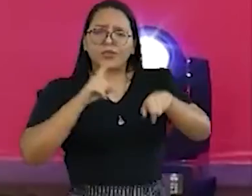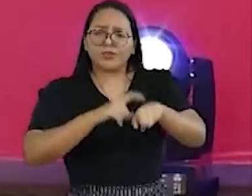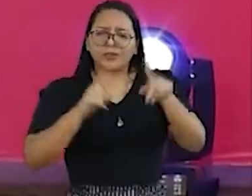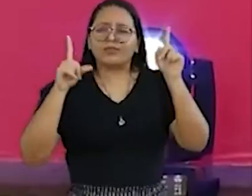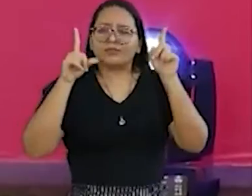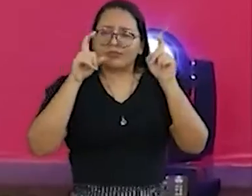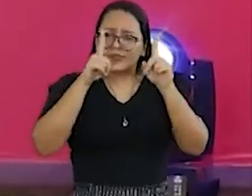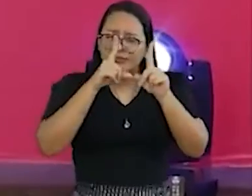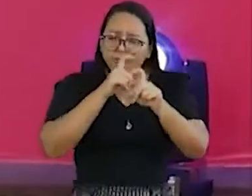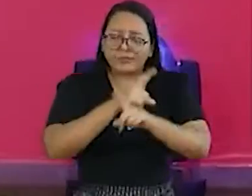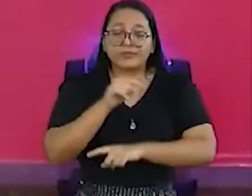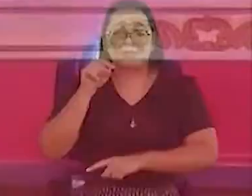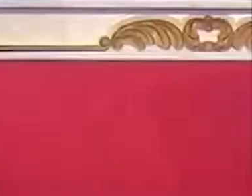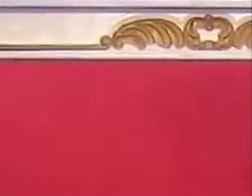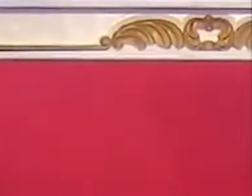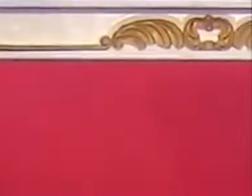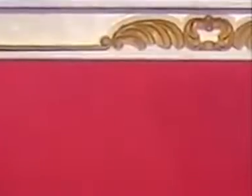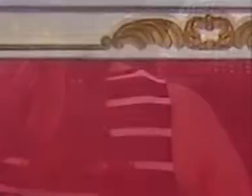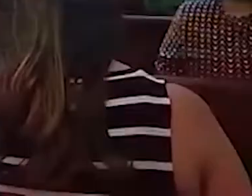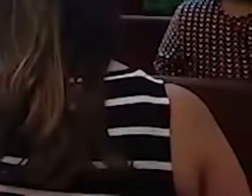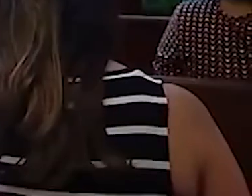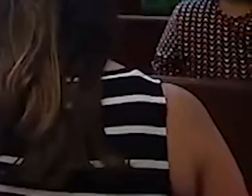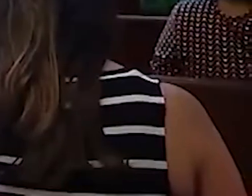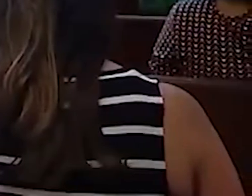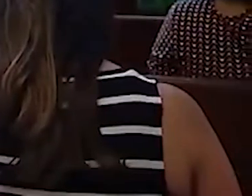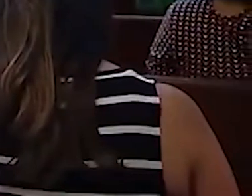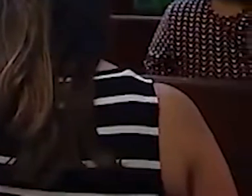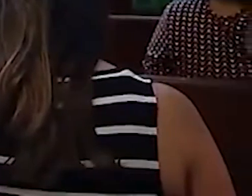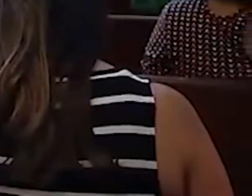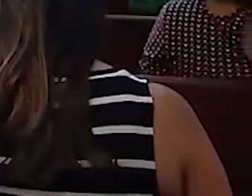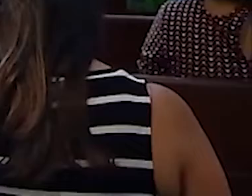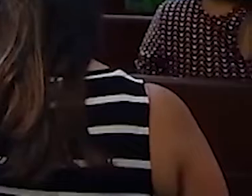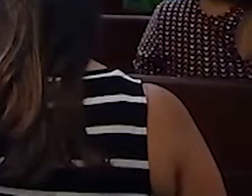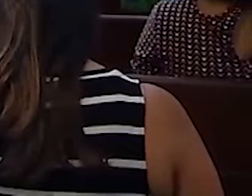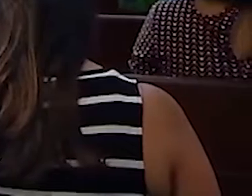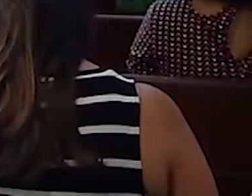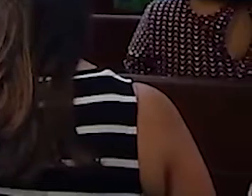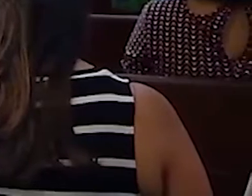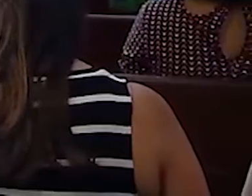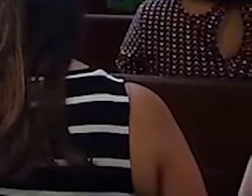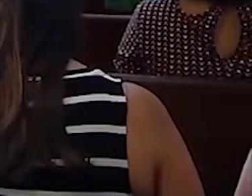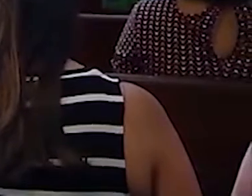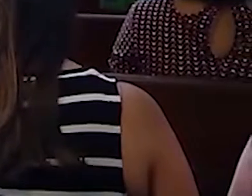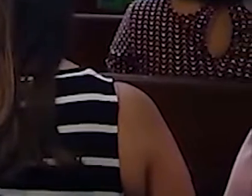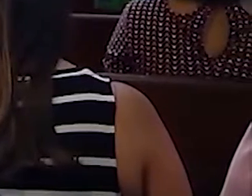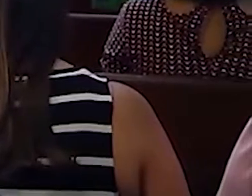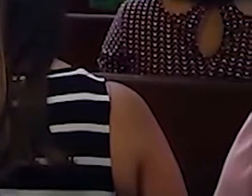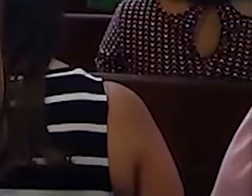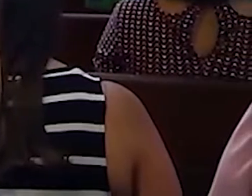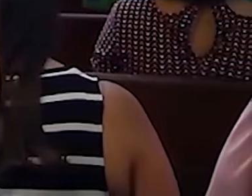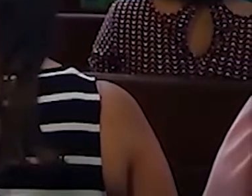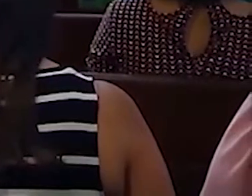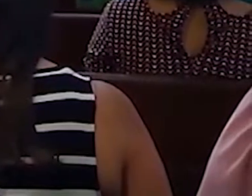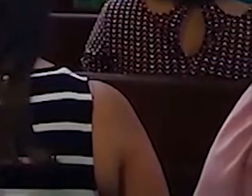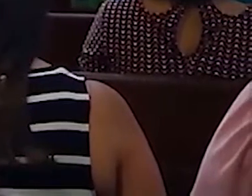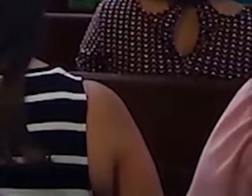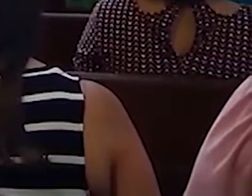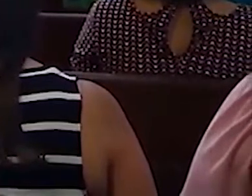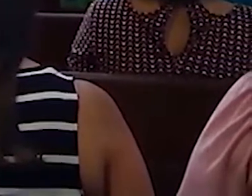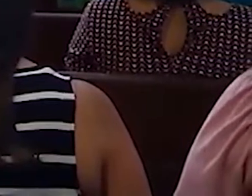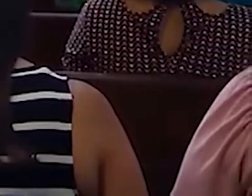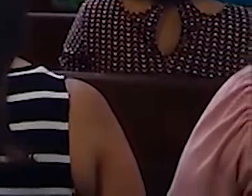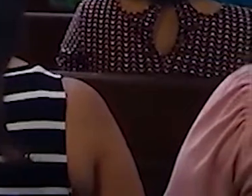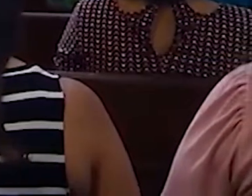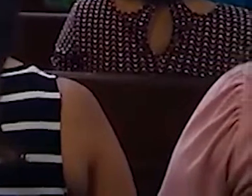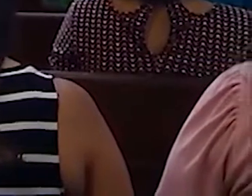e descansar nas promessas do Senhor. É por isso que está escrito na Bíblia: nós andamos não por aquilo que nós vemos, ouvimos, pensamos, mas nós